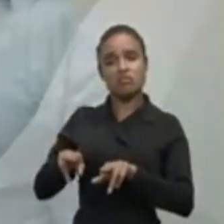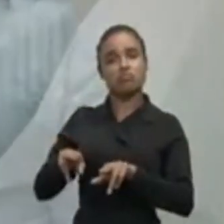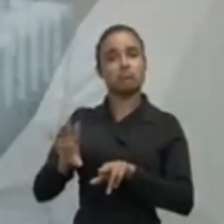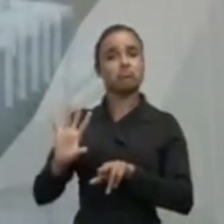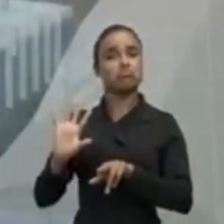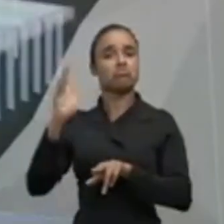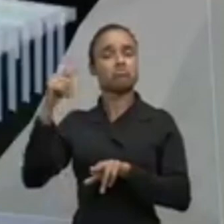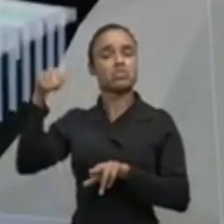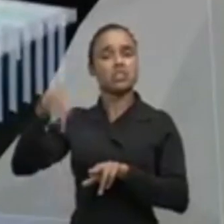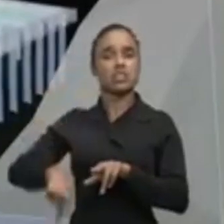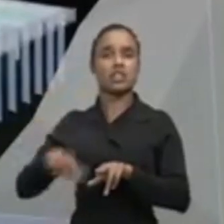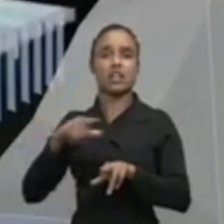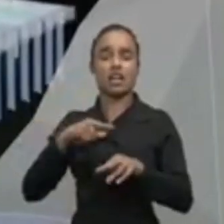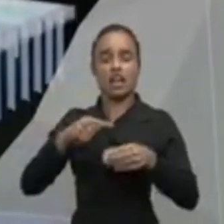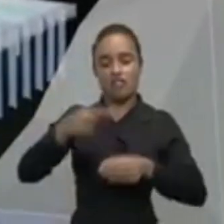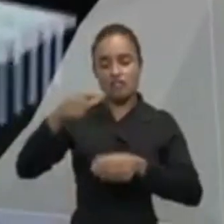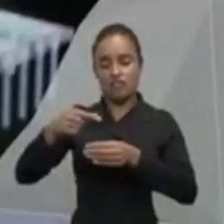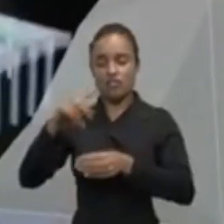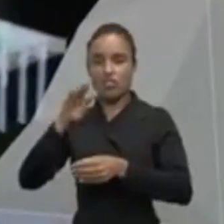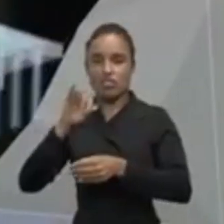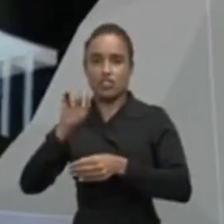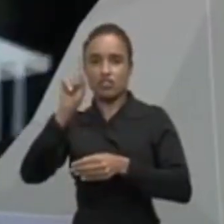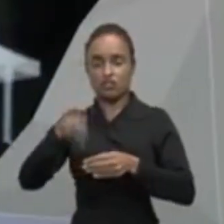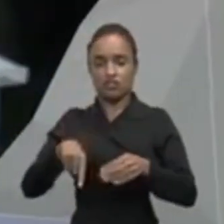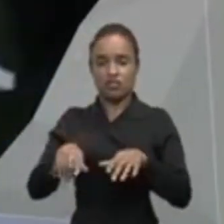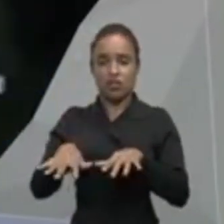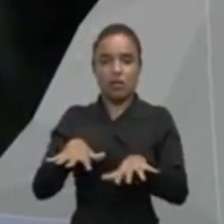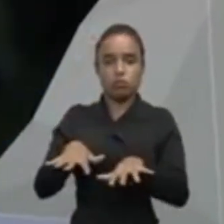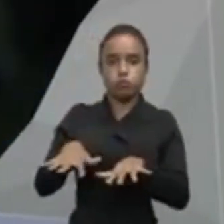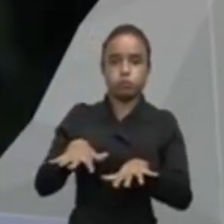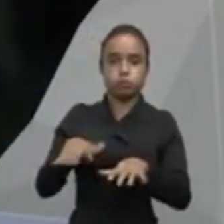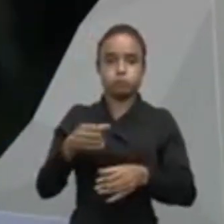tem gerado colapsos em estruturas.